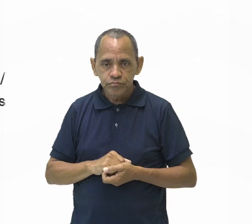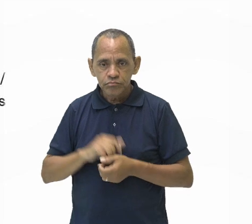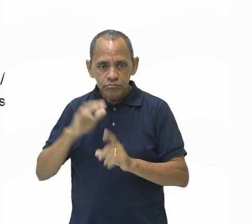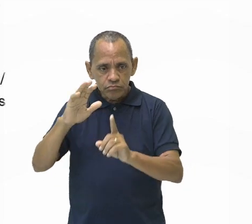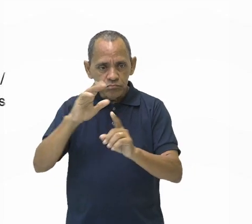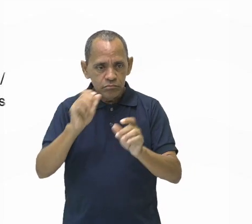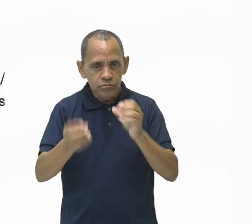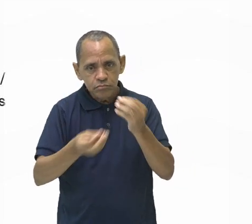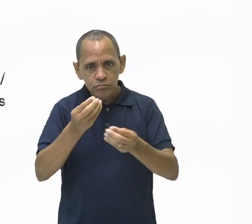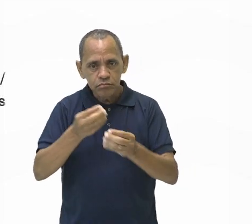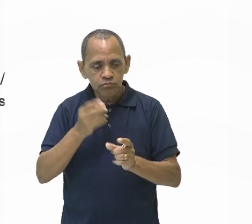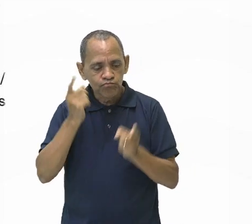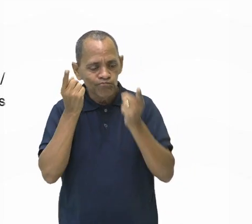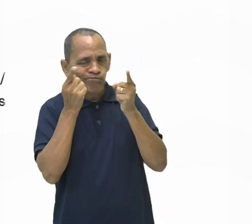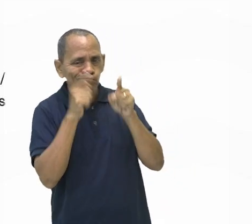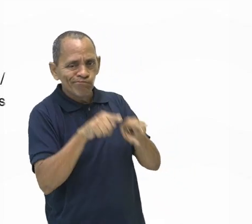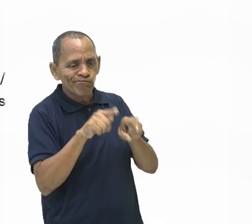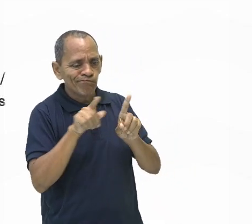se molda a partir,